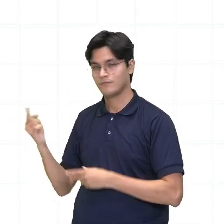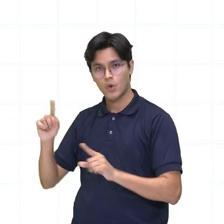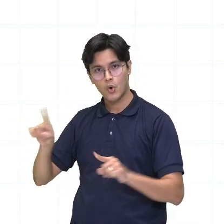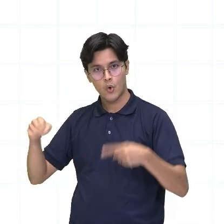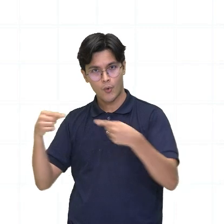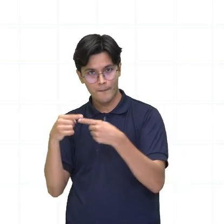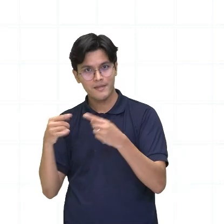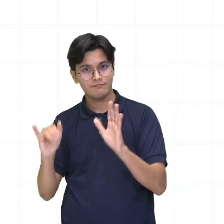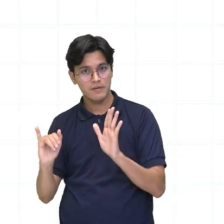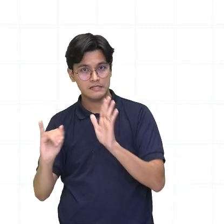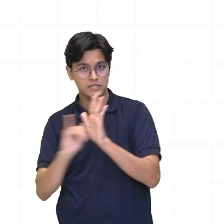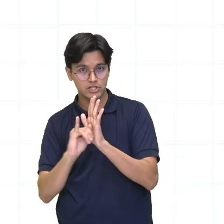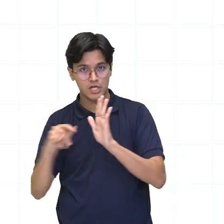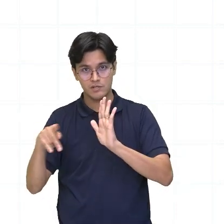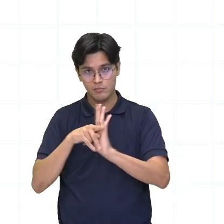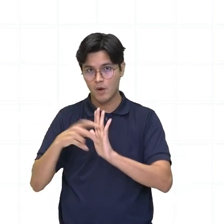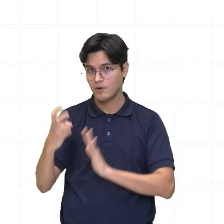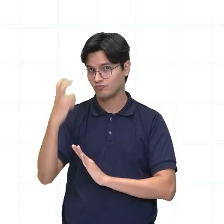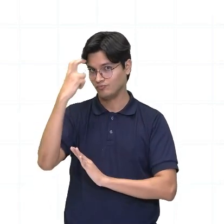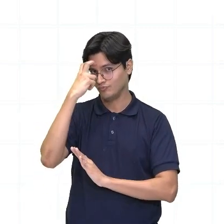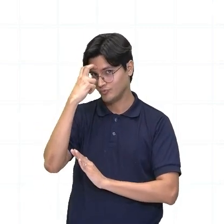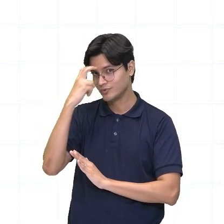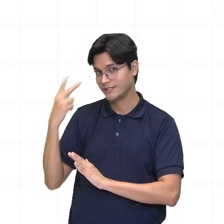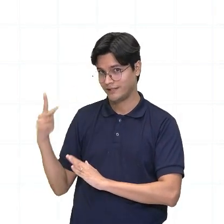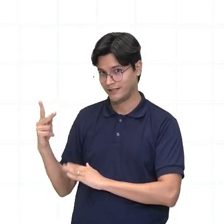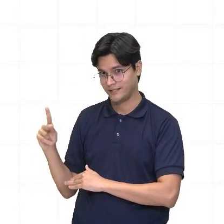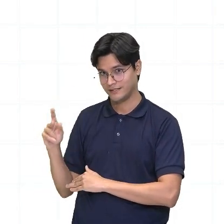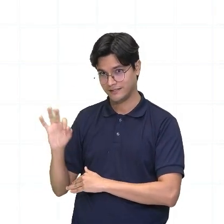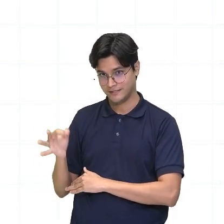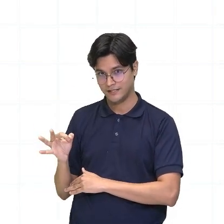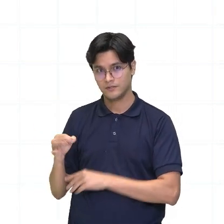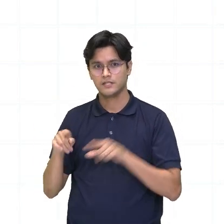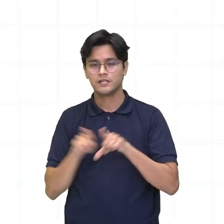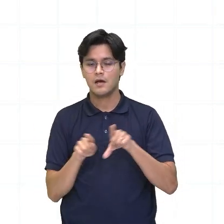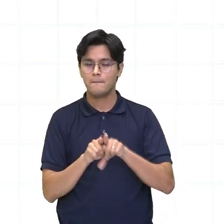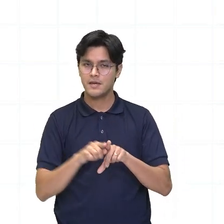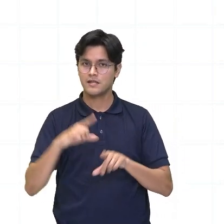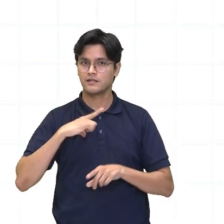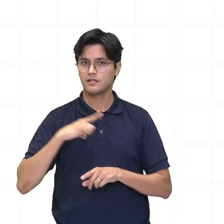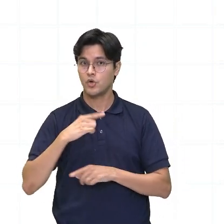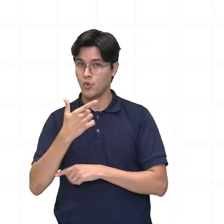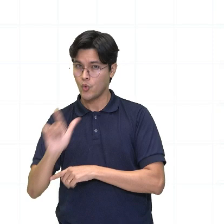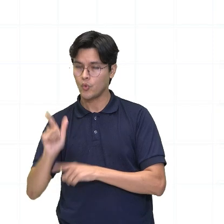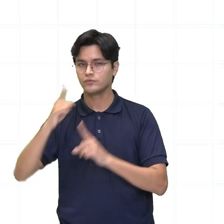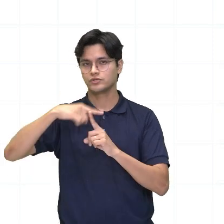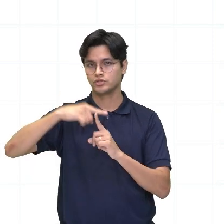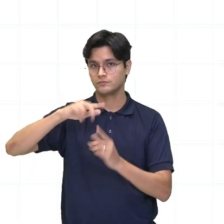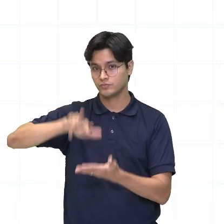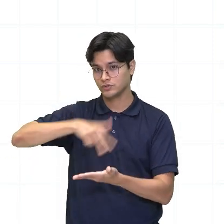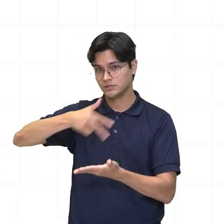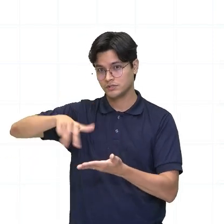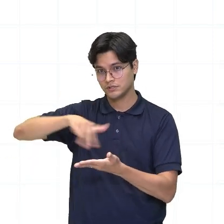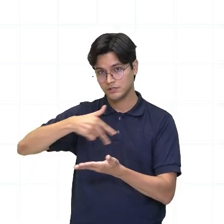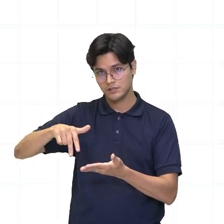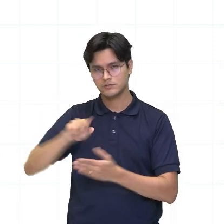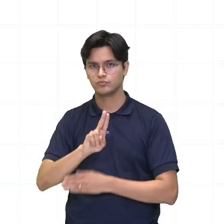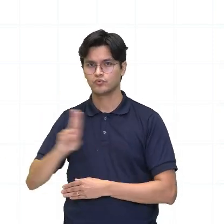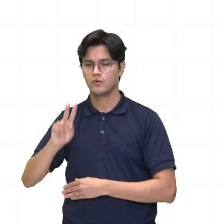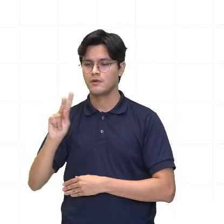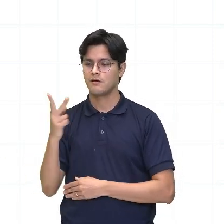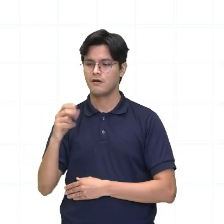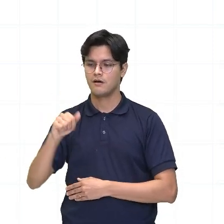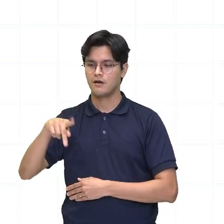de algumas regiões. Nós temos também o haka, tá? Então, o haka, ele é o quê? Originário dos povos de Maori, da